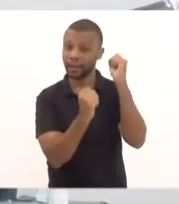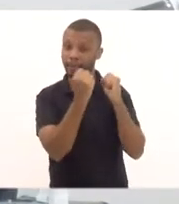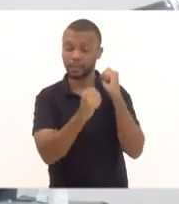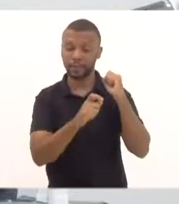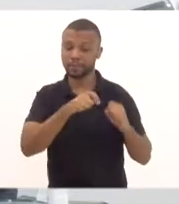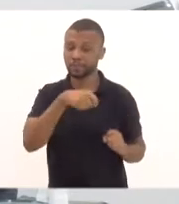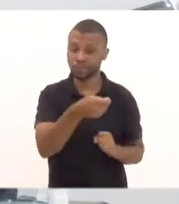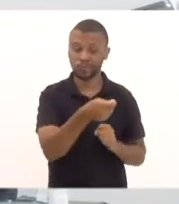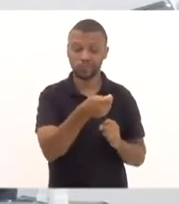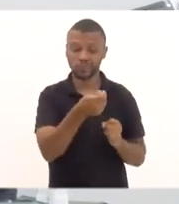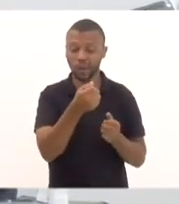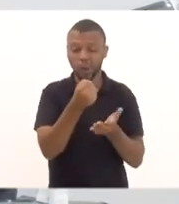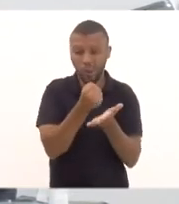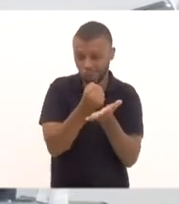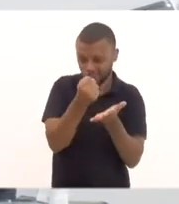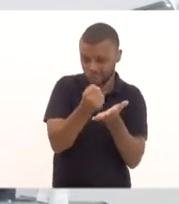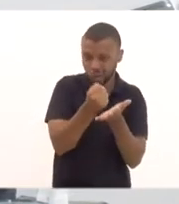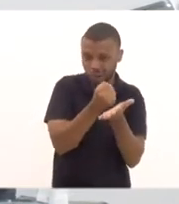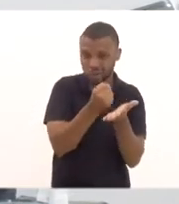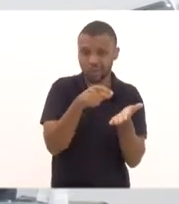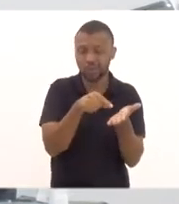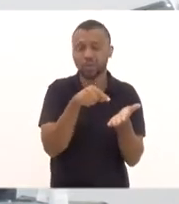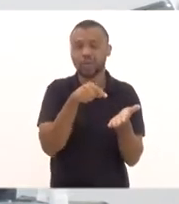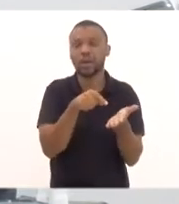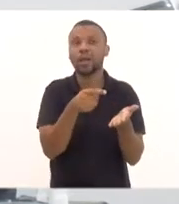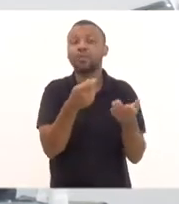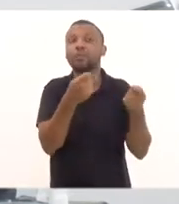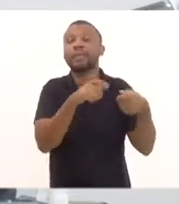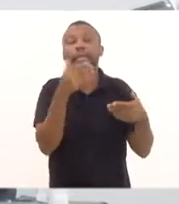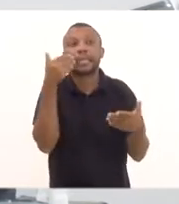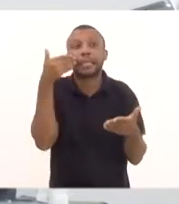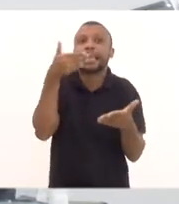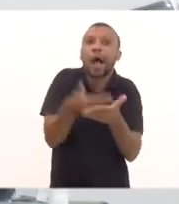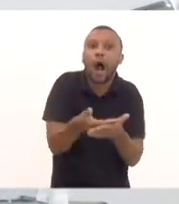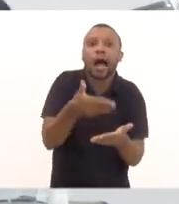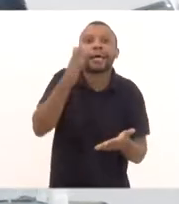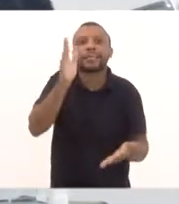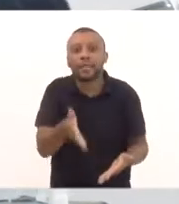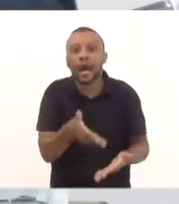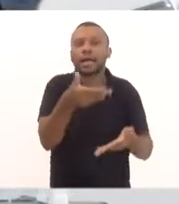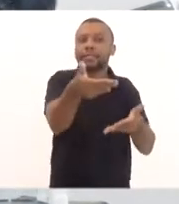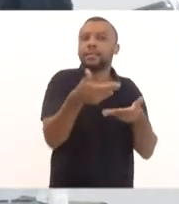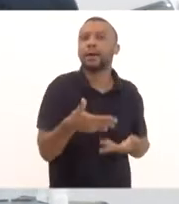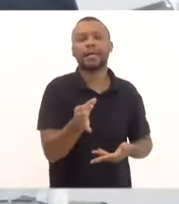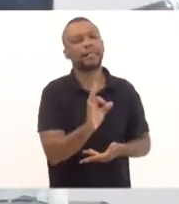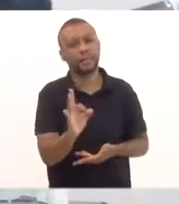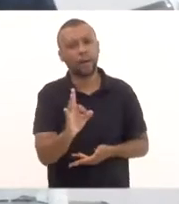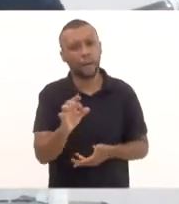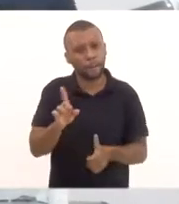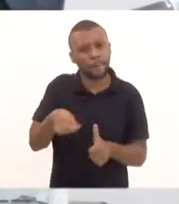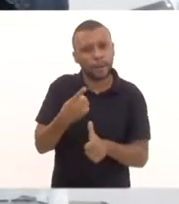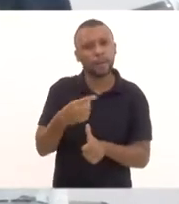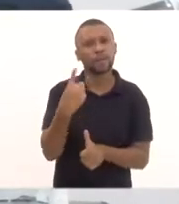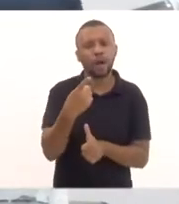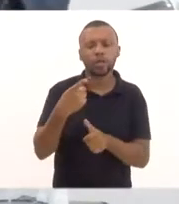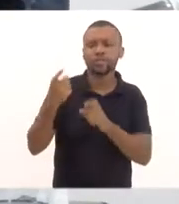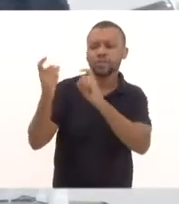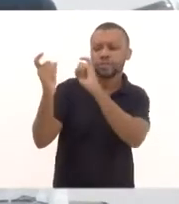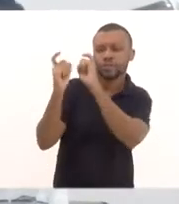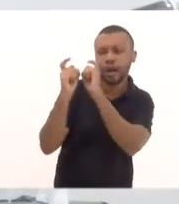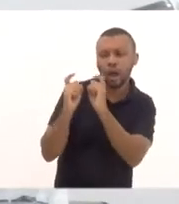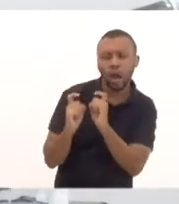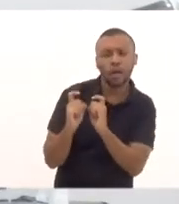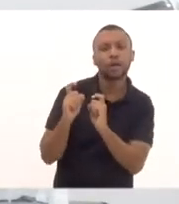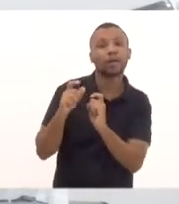e o consórcio né a concessionária não deve ser chamado logo né acho que a gente vai acumular um pouco de informações né dialogando com